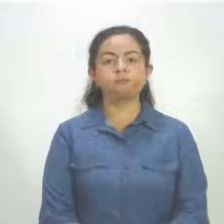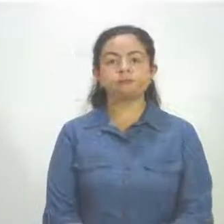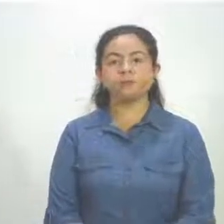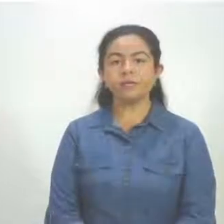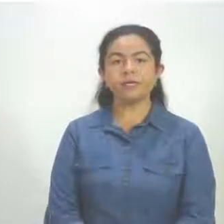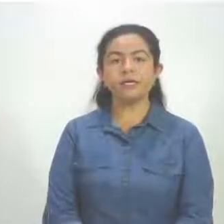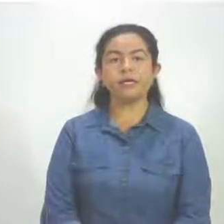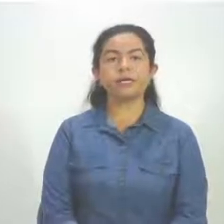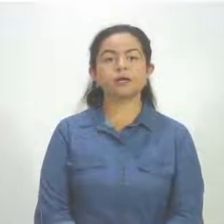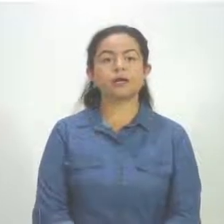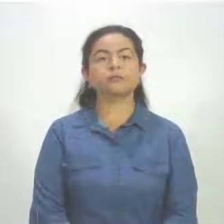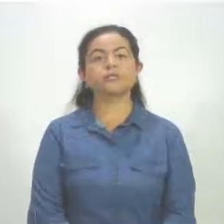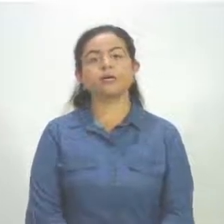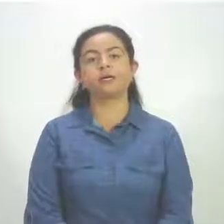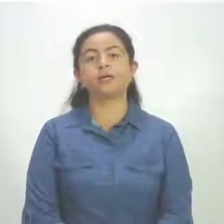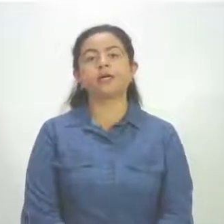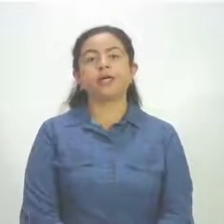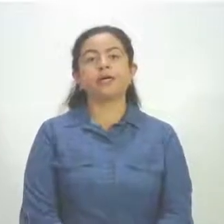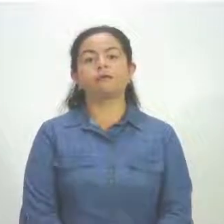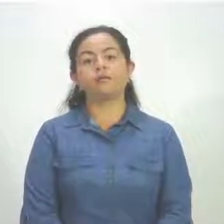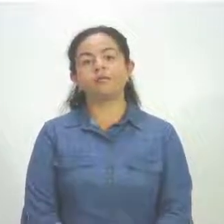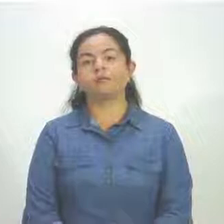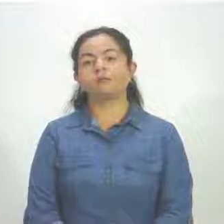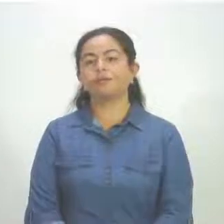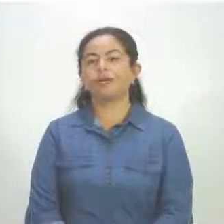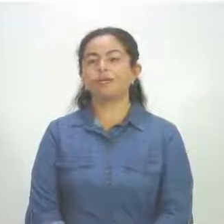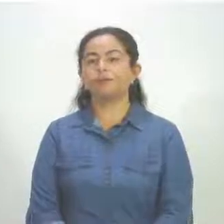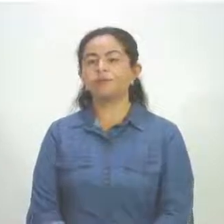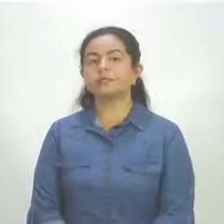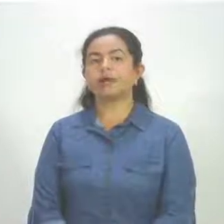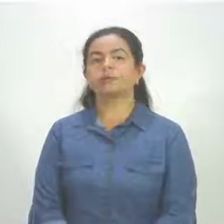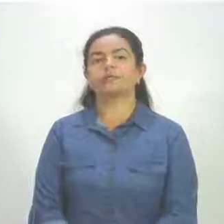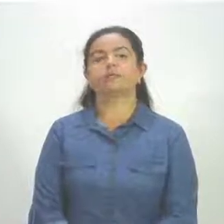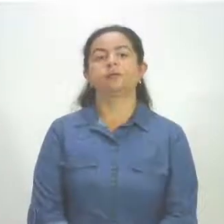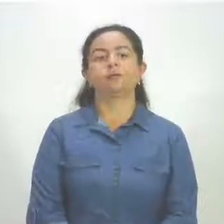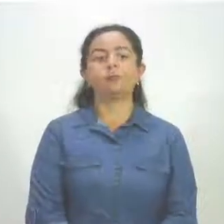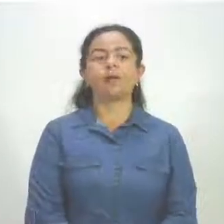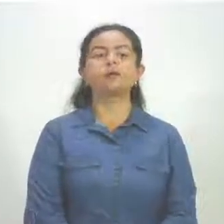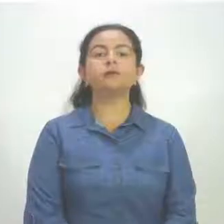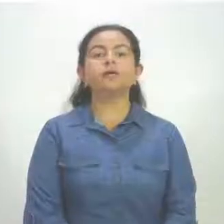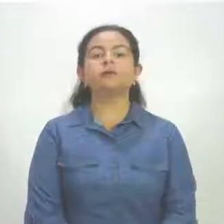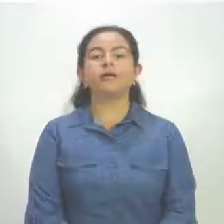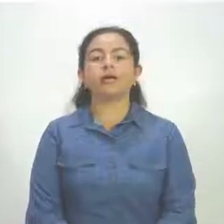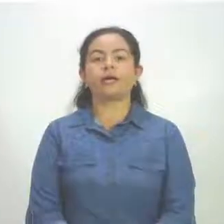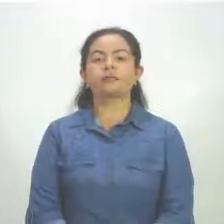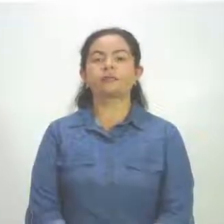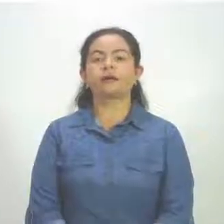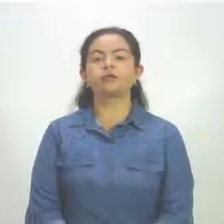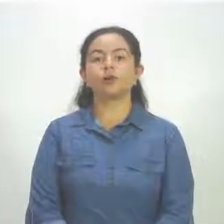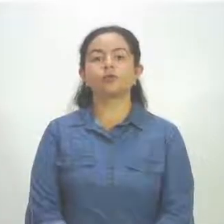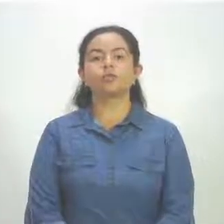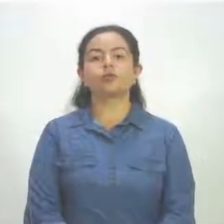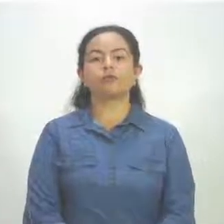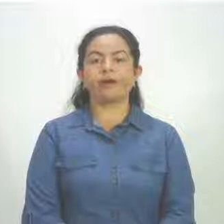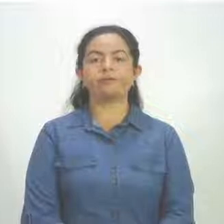ano. E essa oficina, ela foi desenvolvida em duas etapas. Primeiro, foi a realização